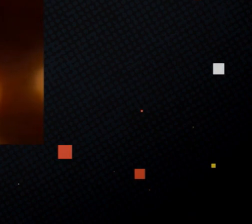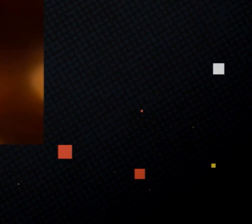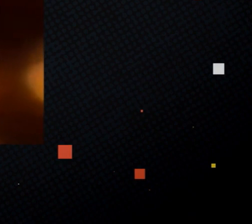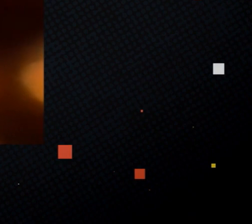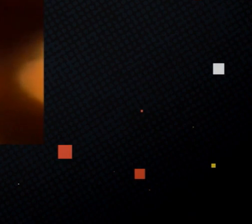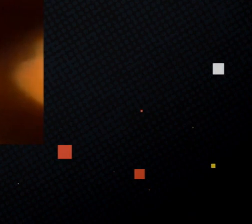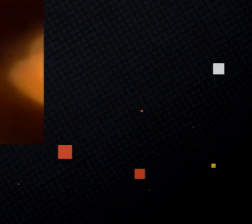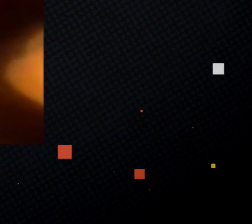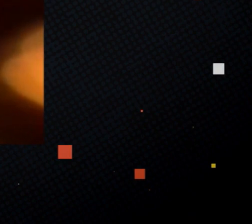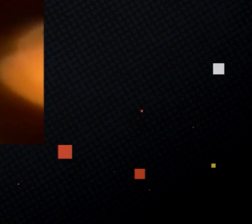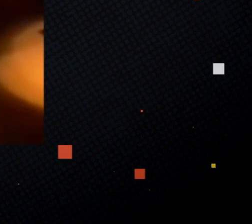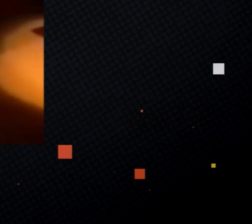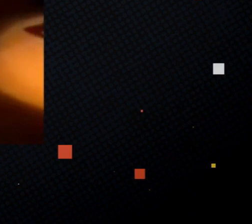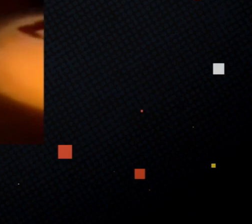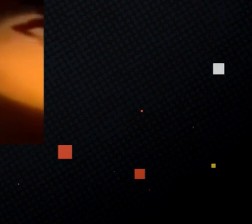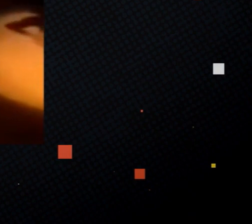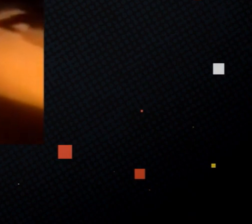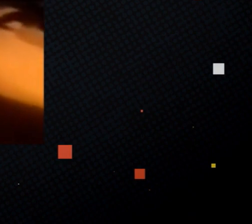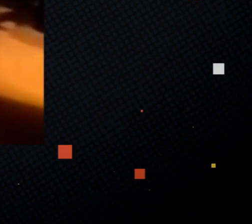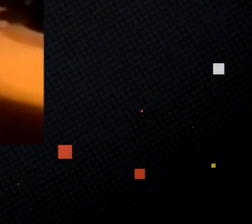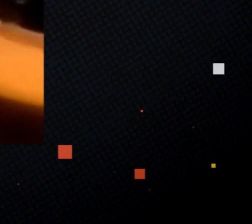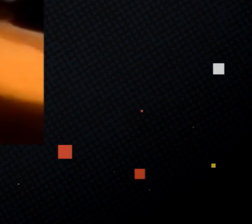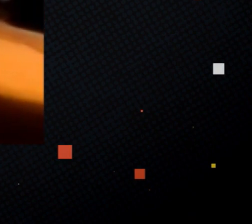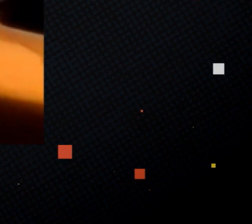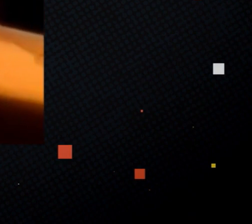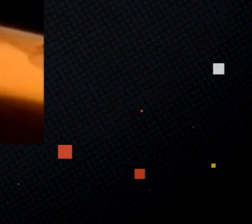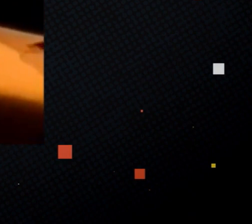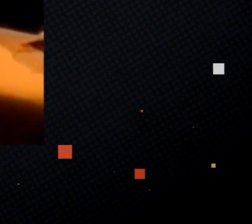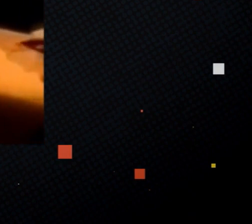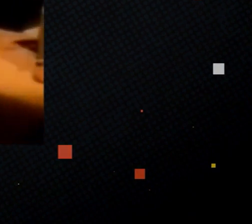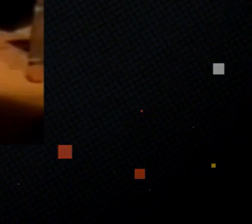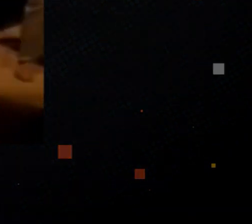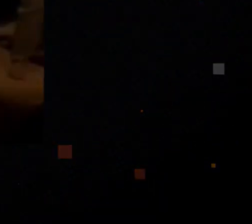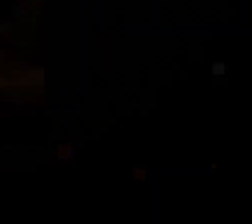Tua pele, tua luz, tua juba.